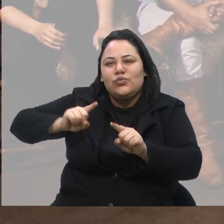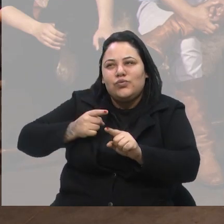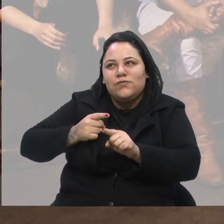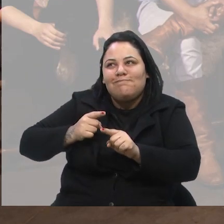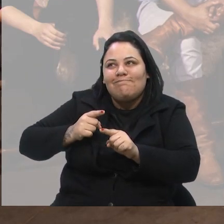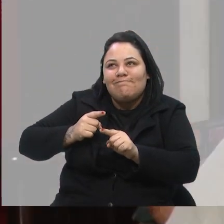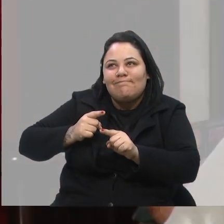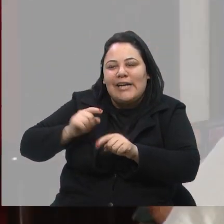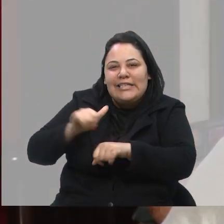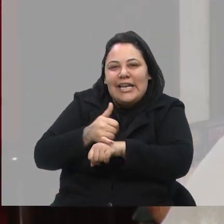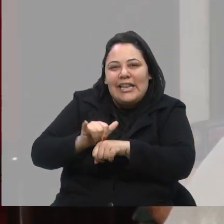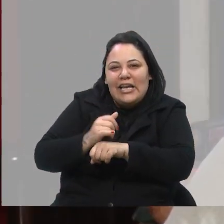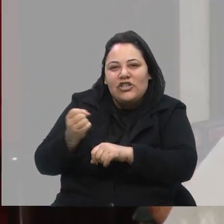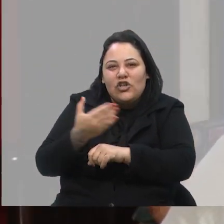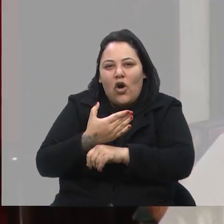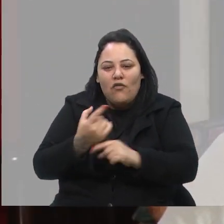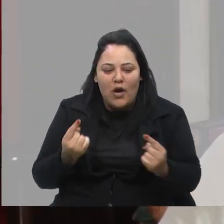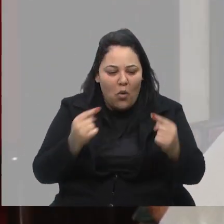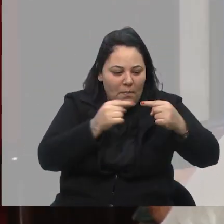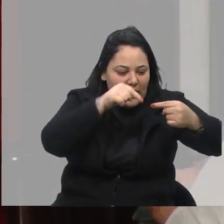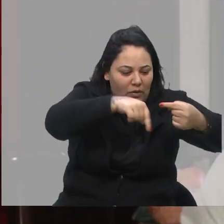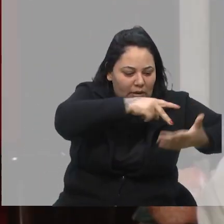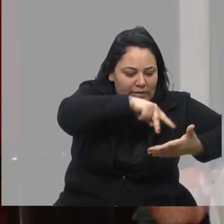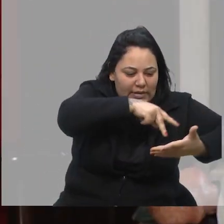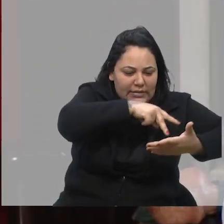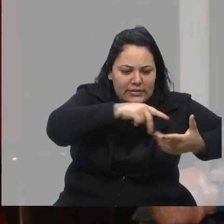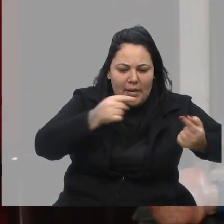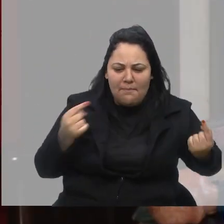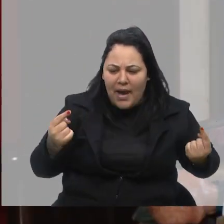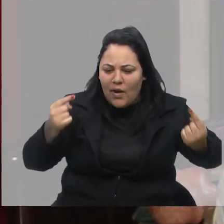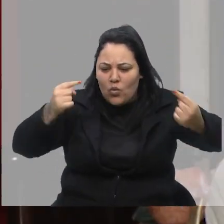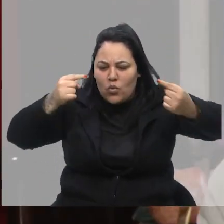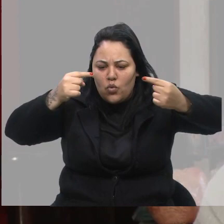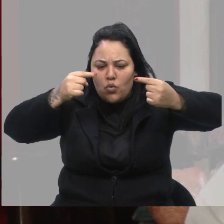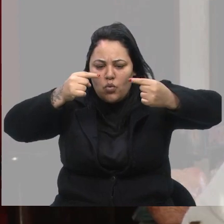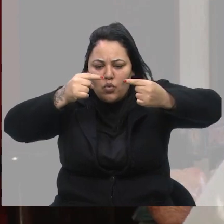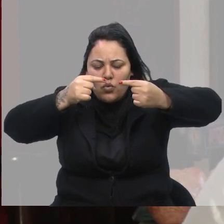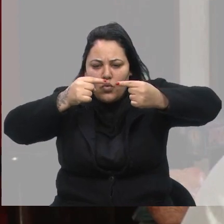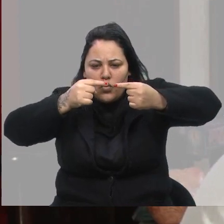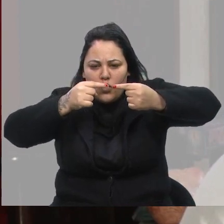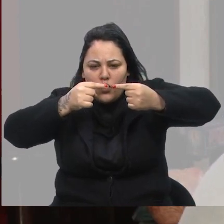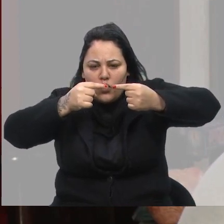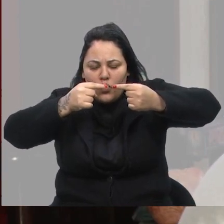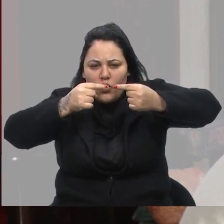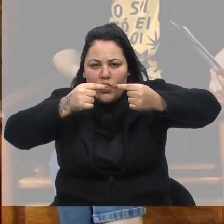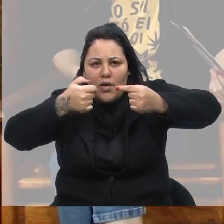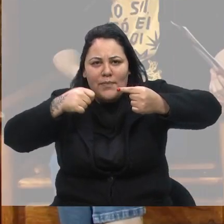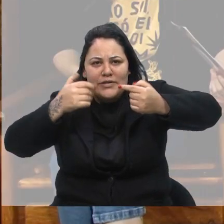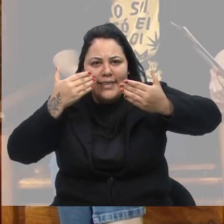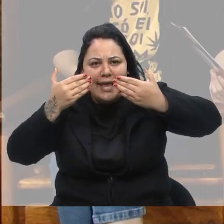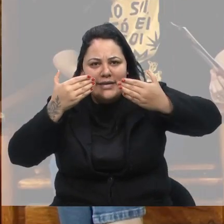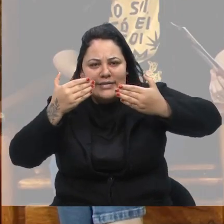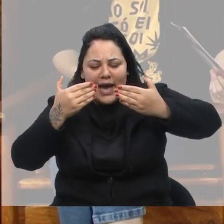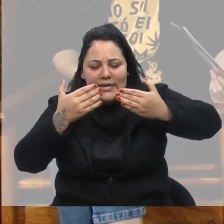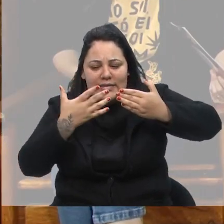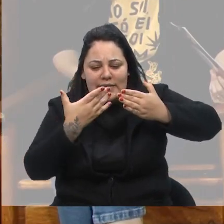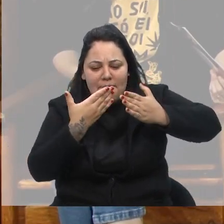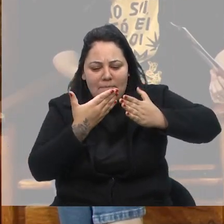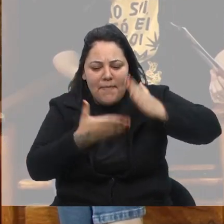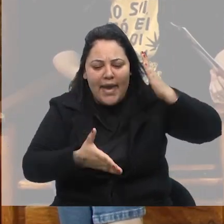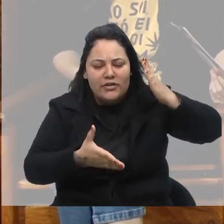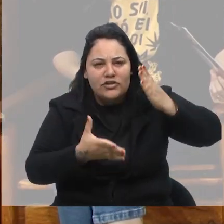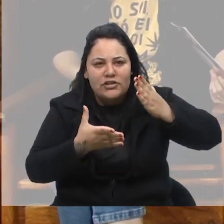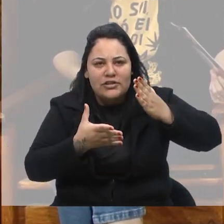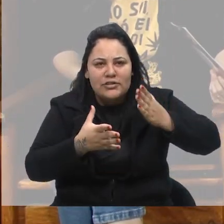combinaria com essa dança ou com essa música. Mas até que ponto ele permite não perder a essência cultural disso? Essa é